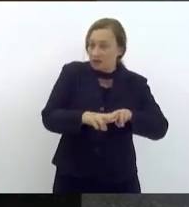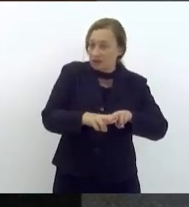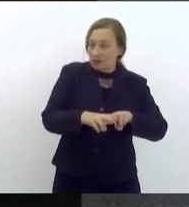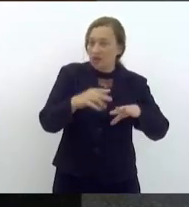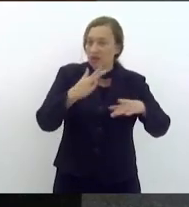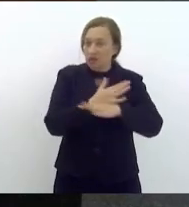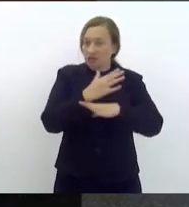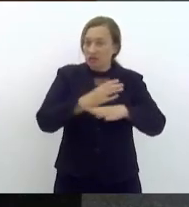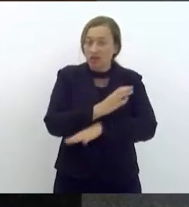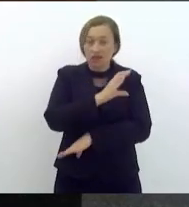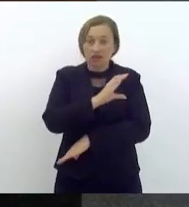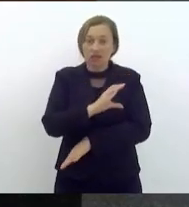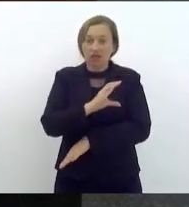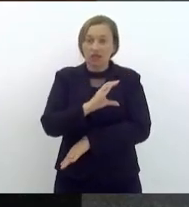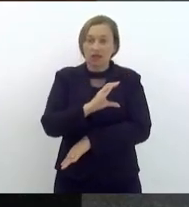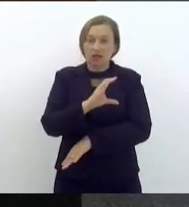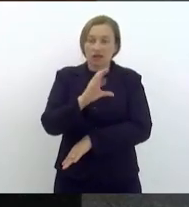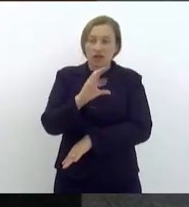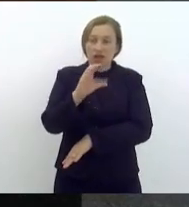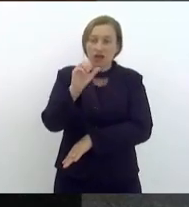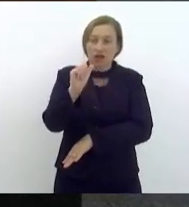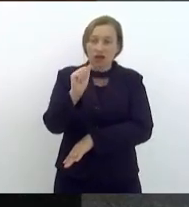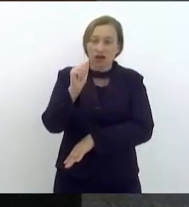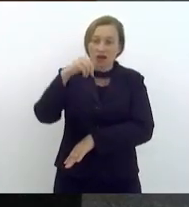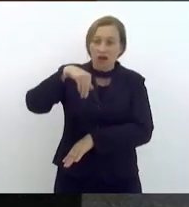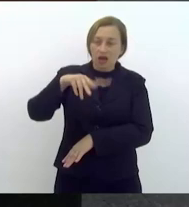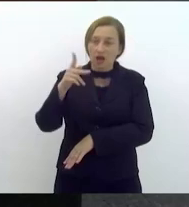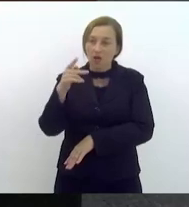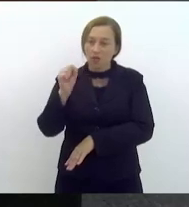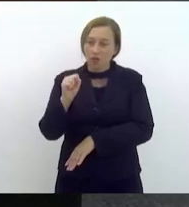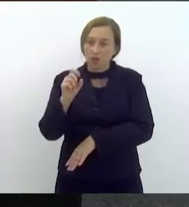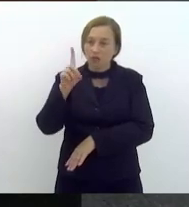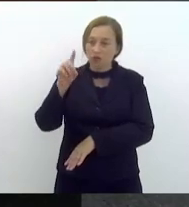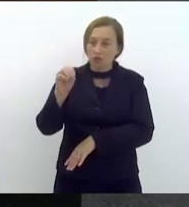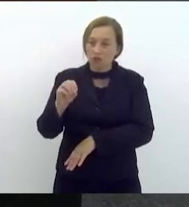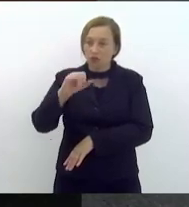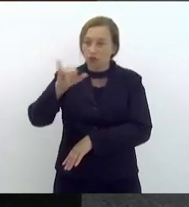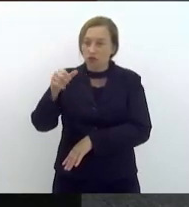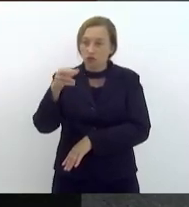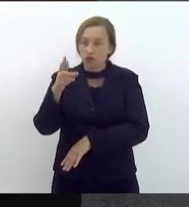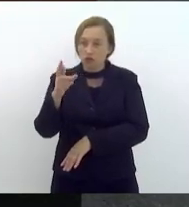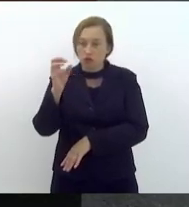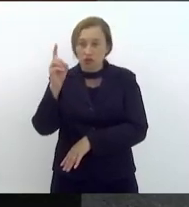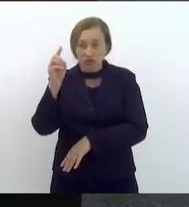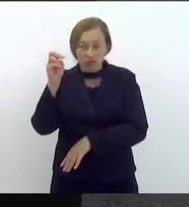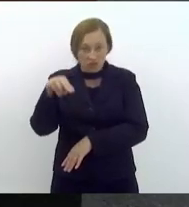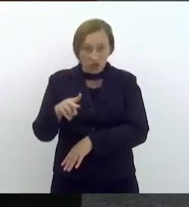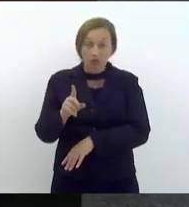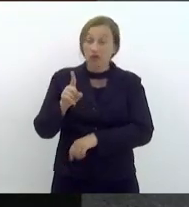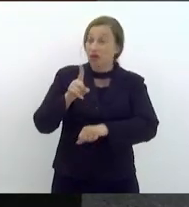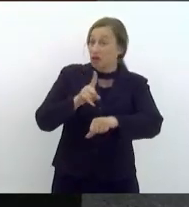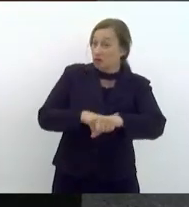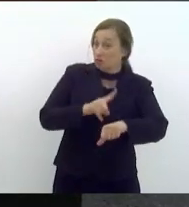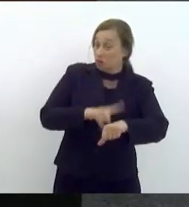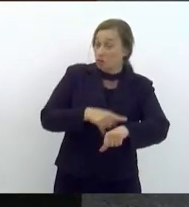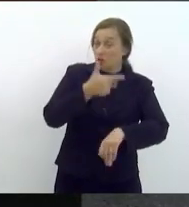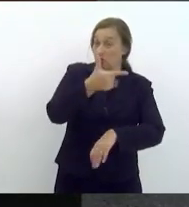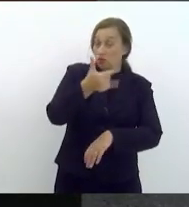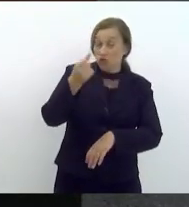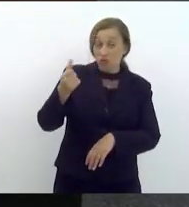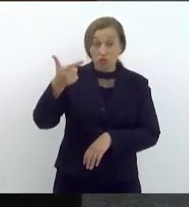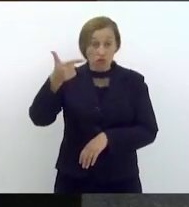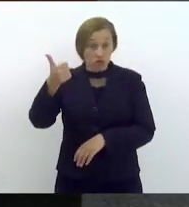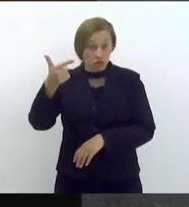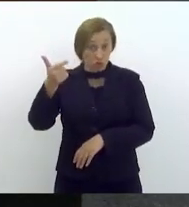Campos do Jordão sem ser disparado um único título FB naquele momento em 2012